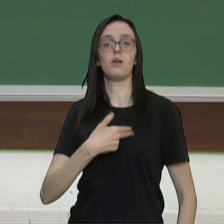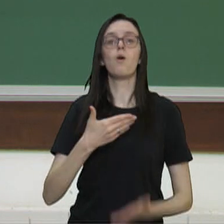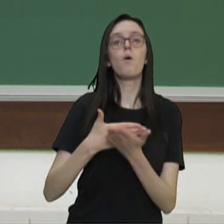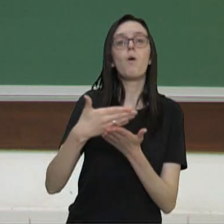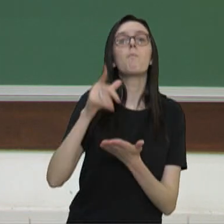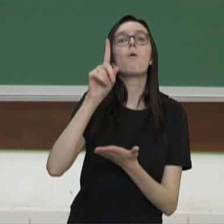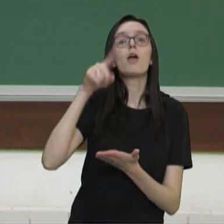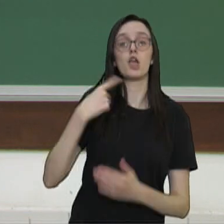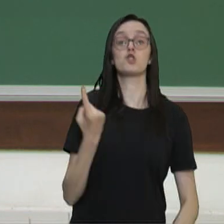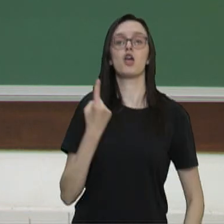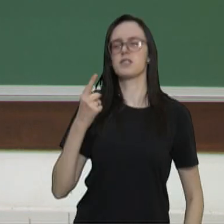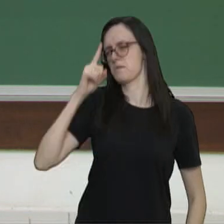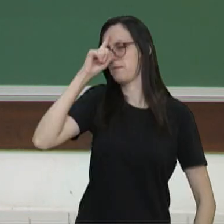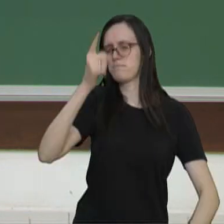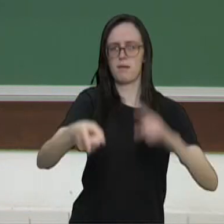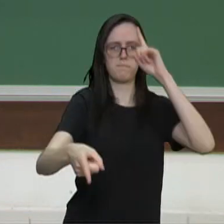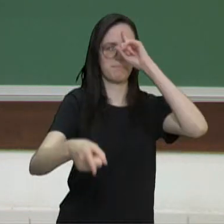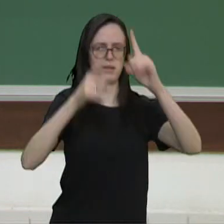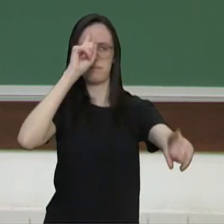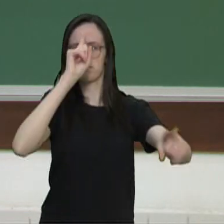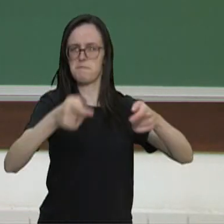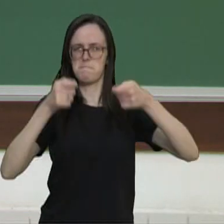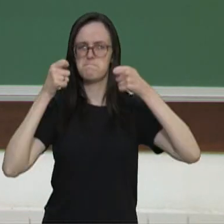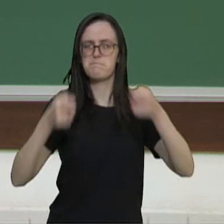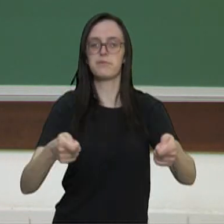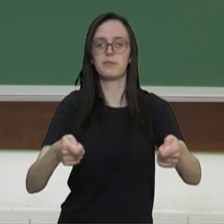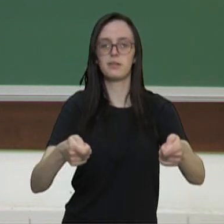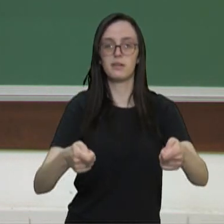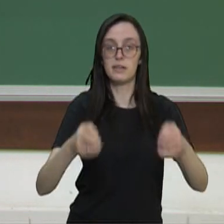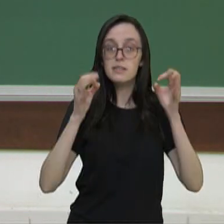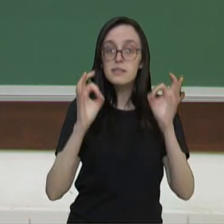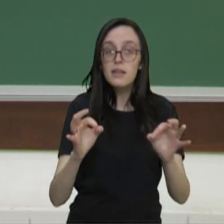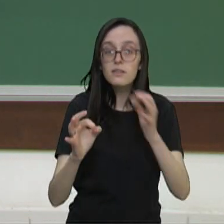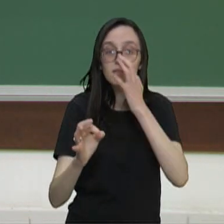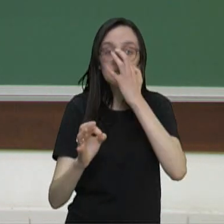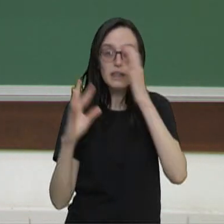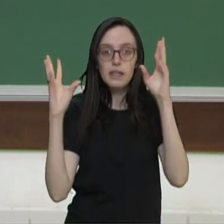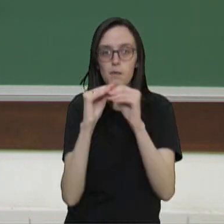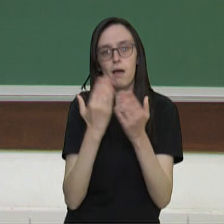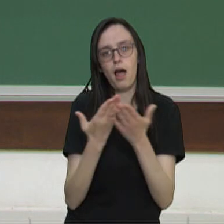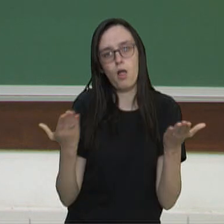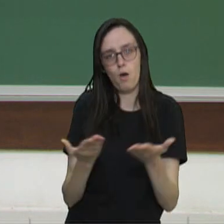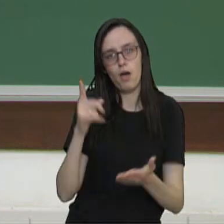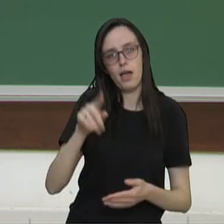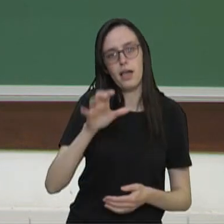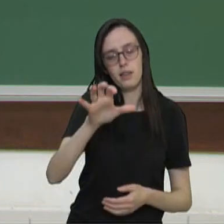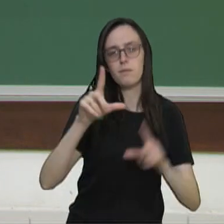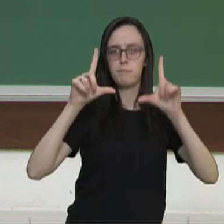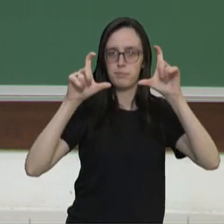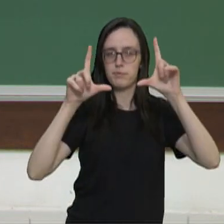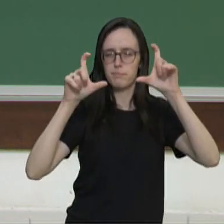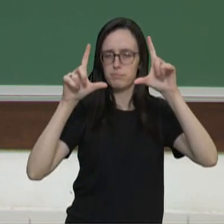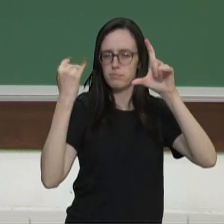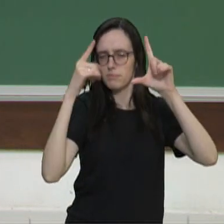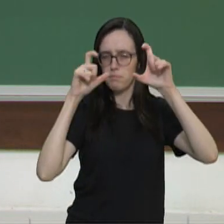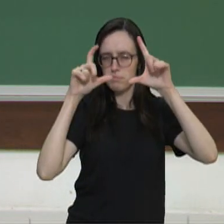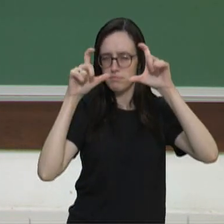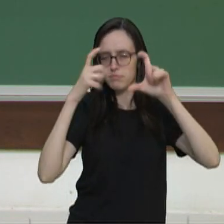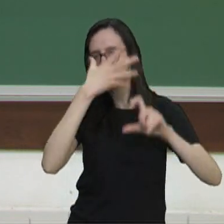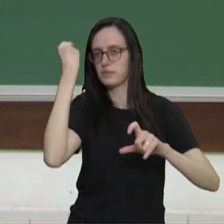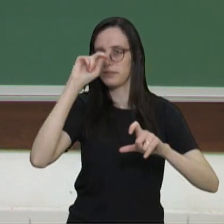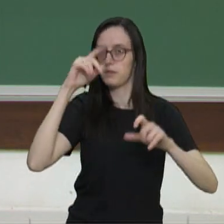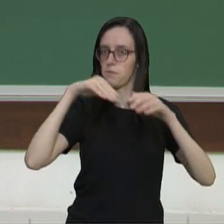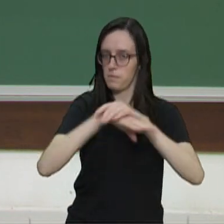mandar sozinho, de maneira ditatorial. Certo? Resuminho da aula de hoje para você, printa essa tela, fotografa ela para você